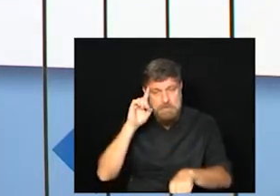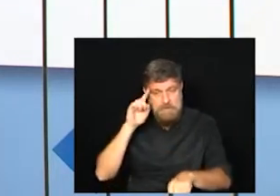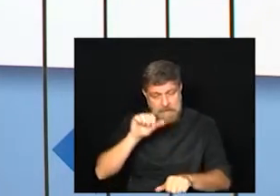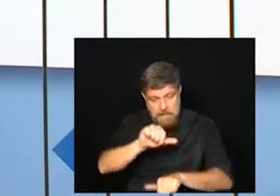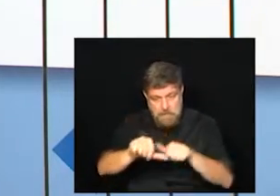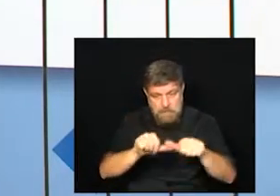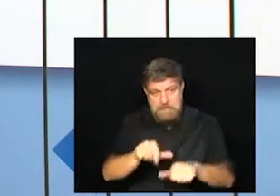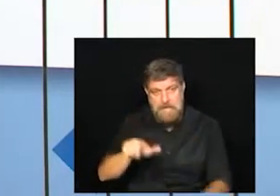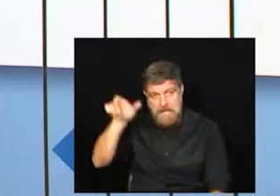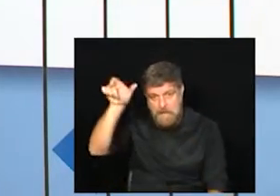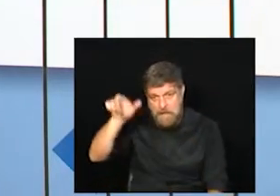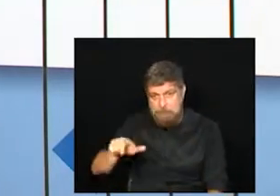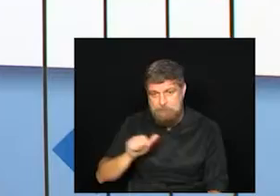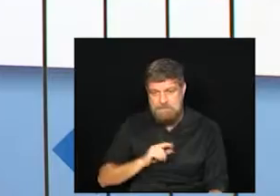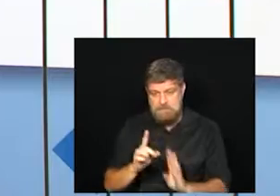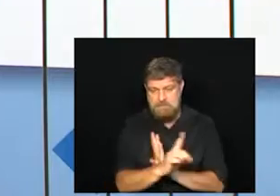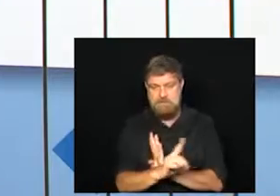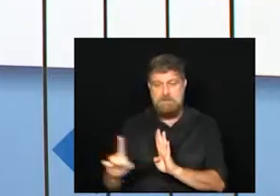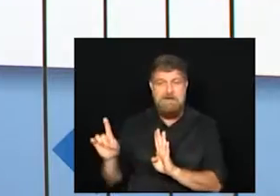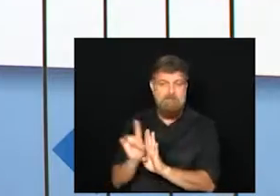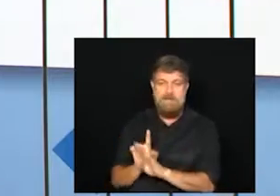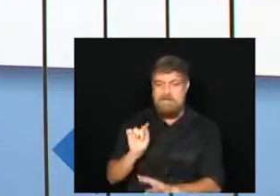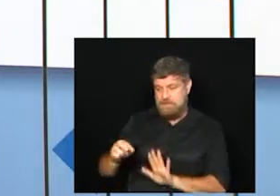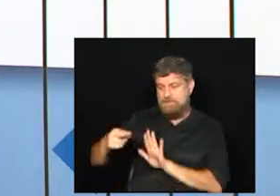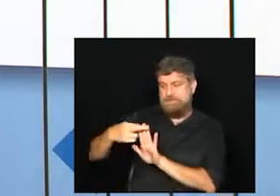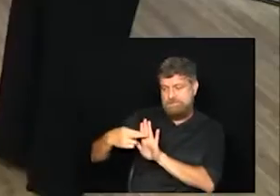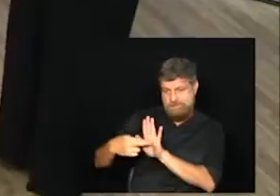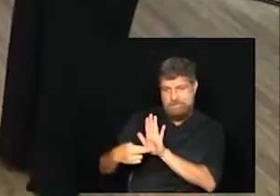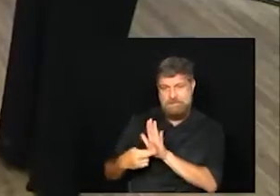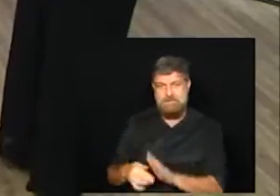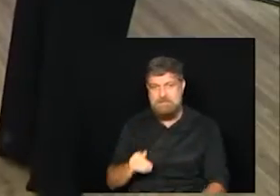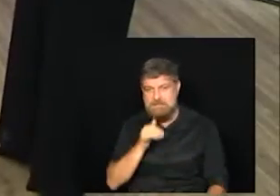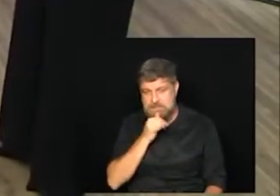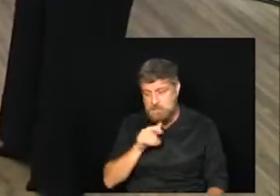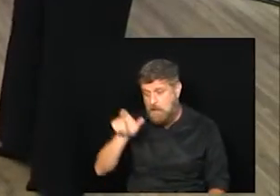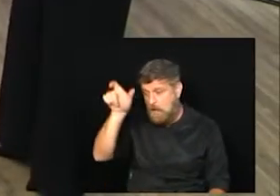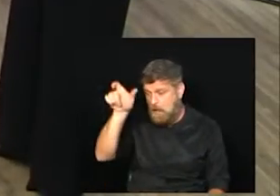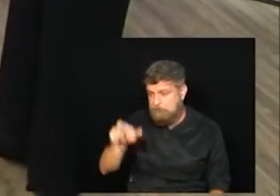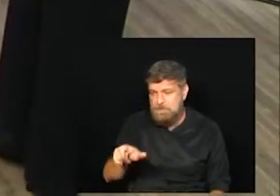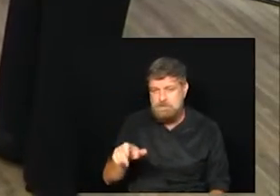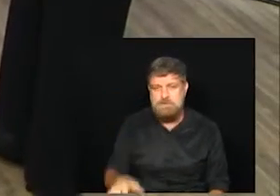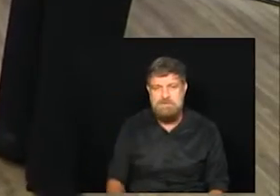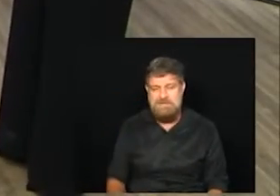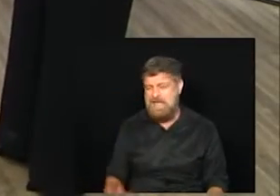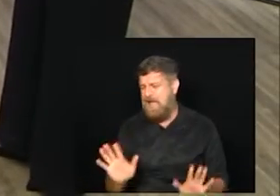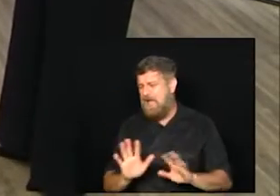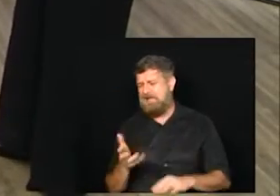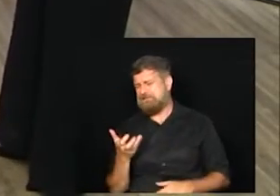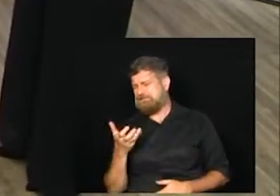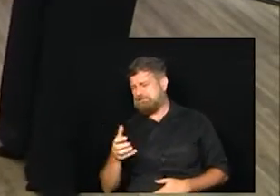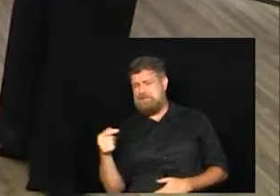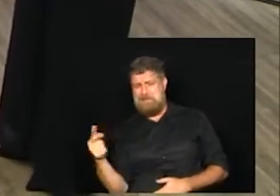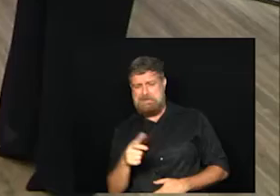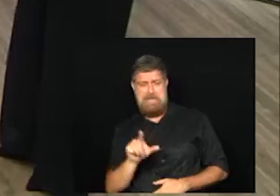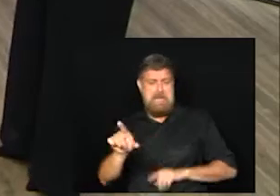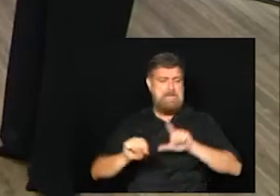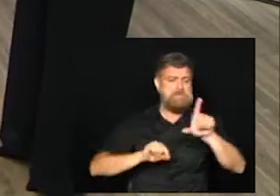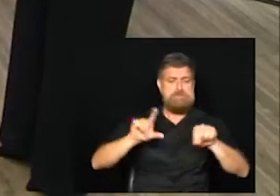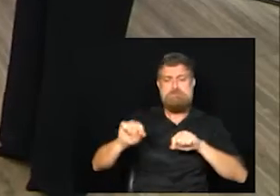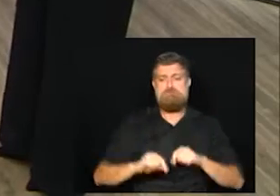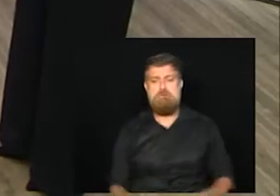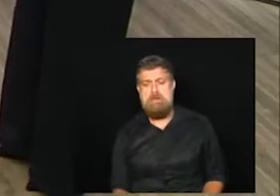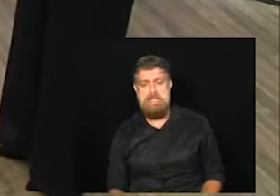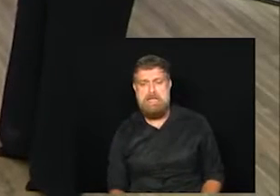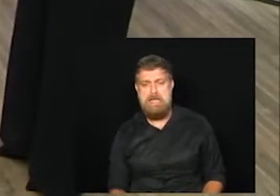fila só aqueles critérios que a gente já falou aqui, olha, que são as pessoas que se negam a tomar, escolhem a